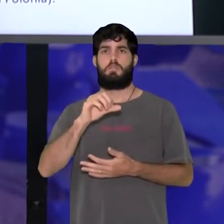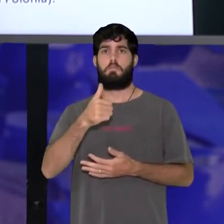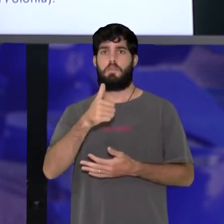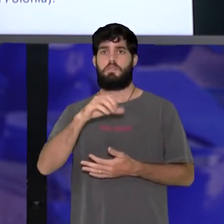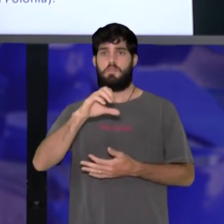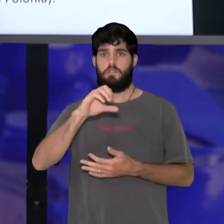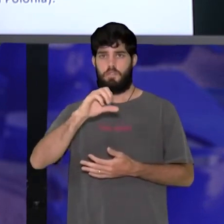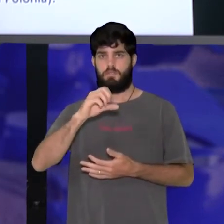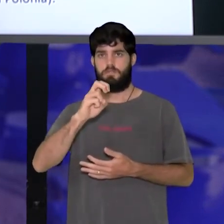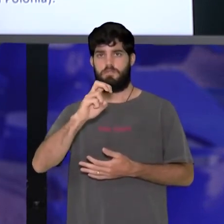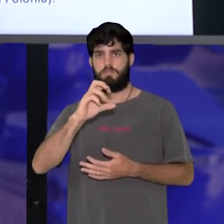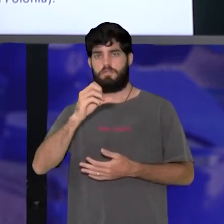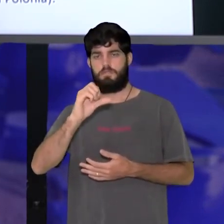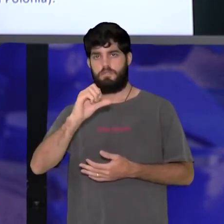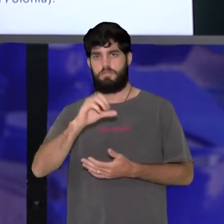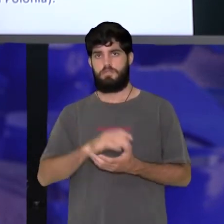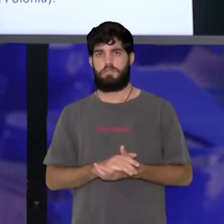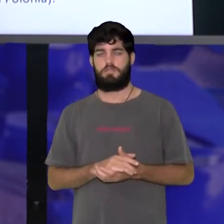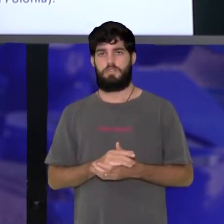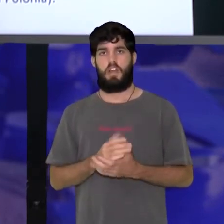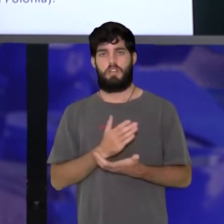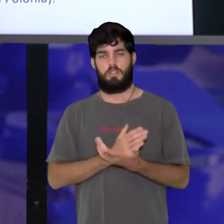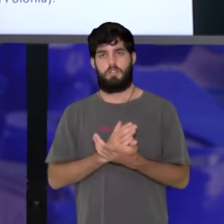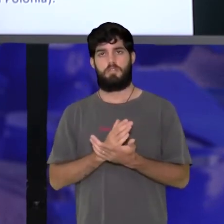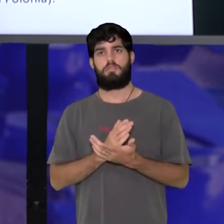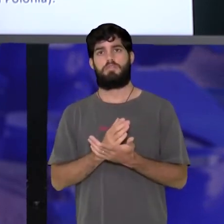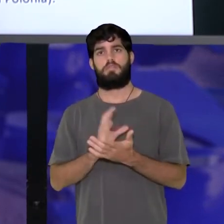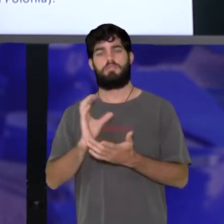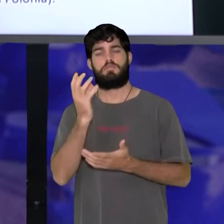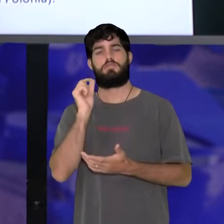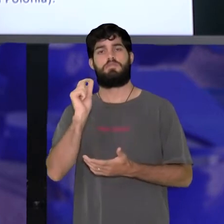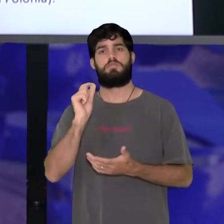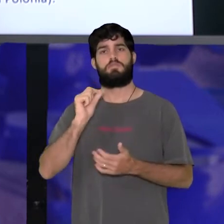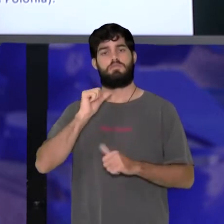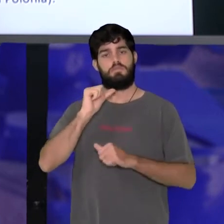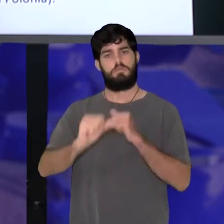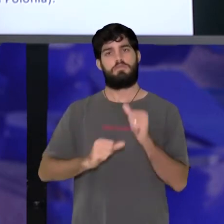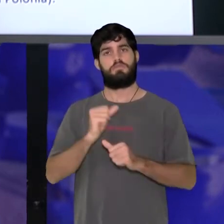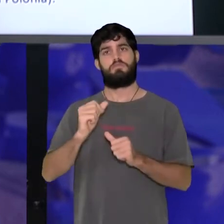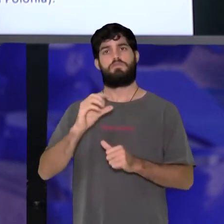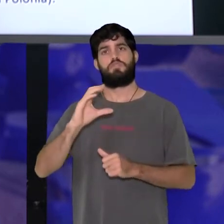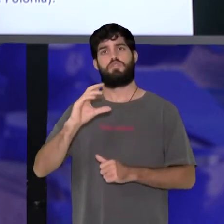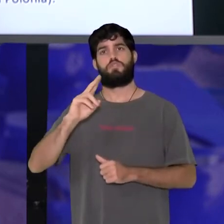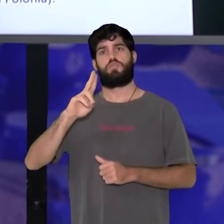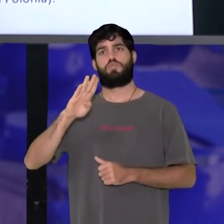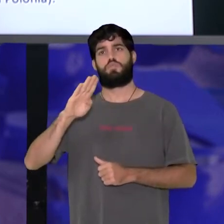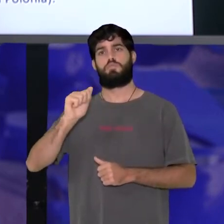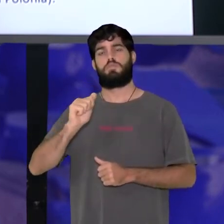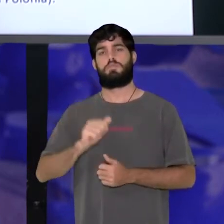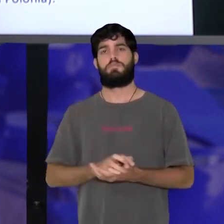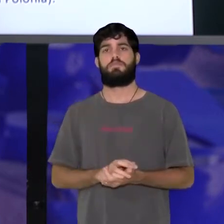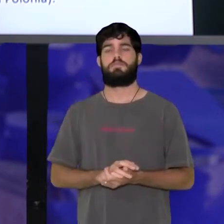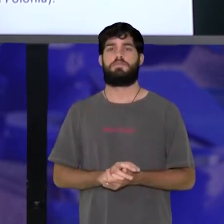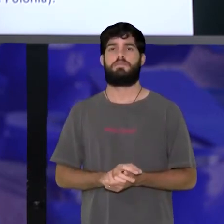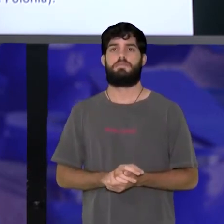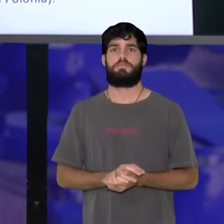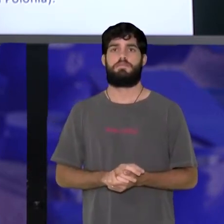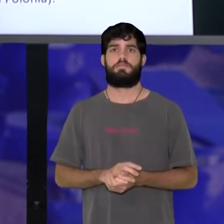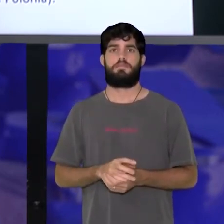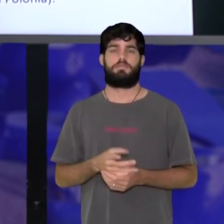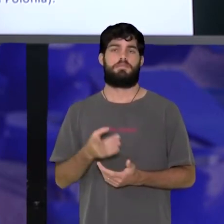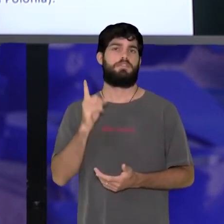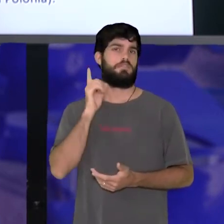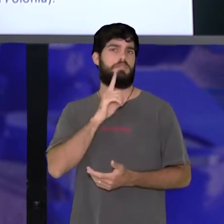1959, ocorreu a Revolução Cubana. Vários americanos que moravam em Cuba e eram donos